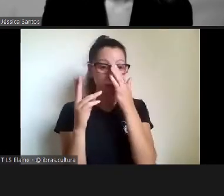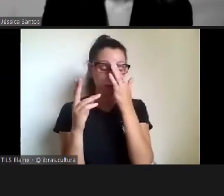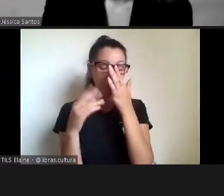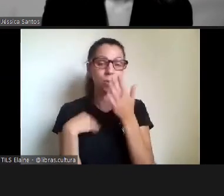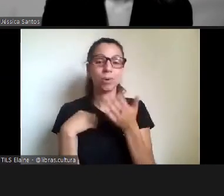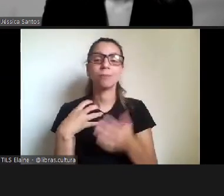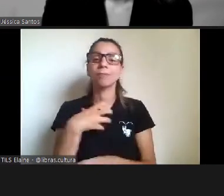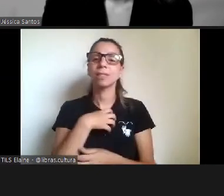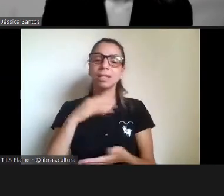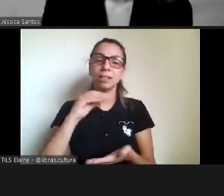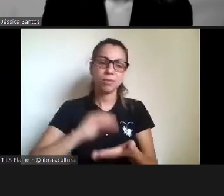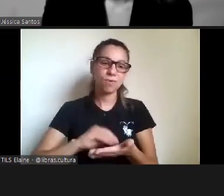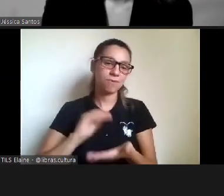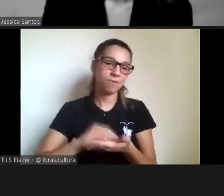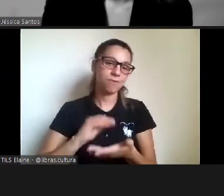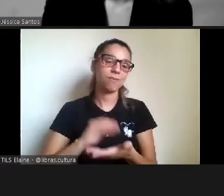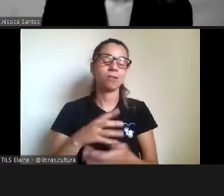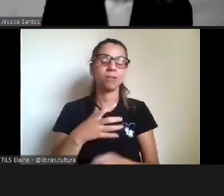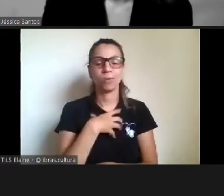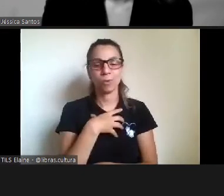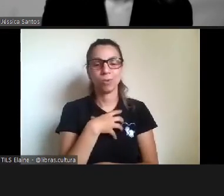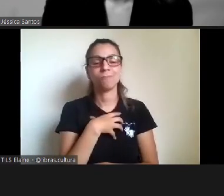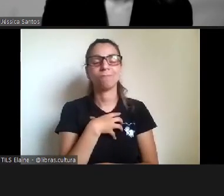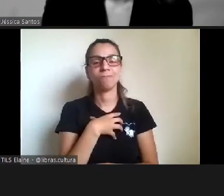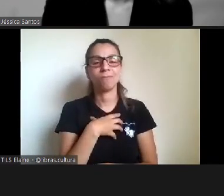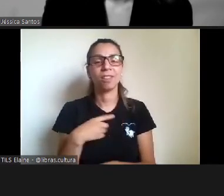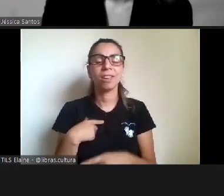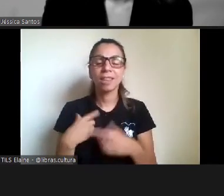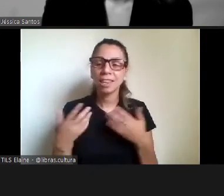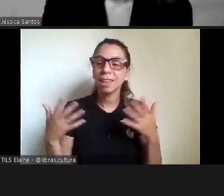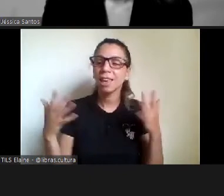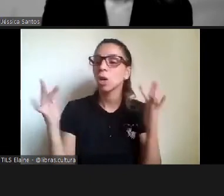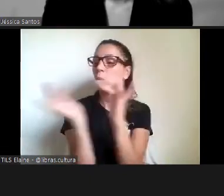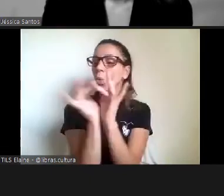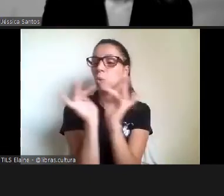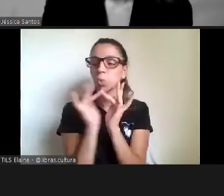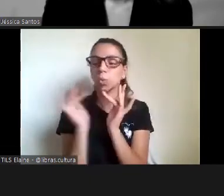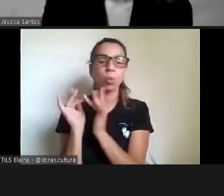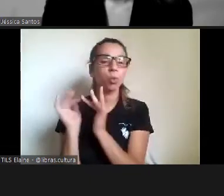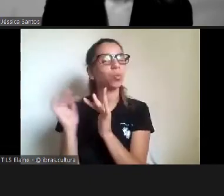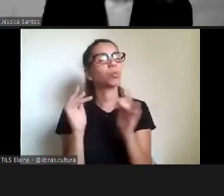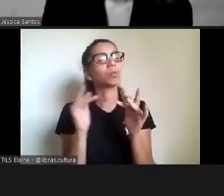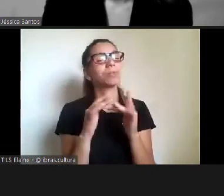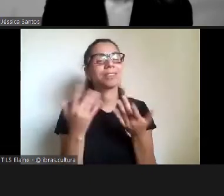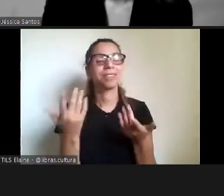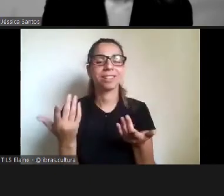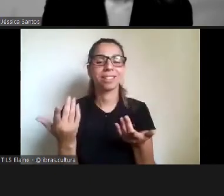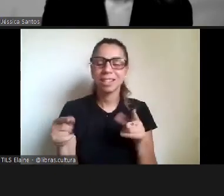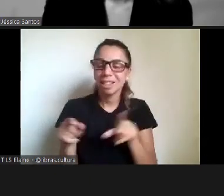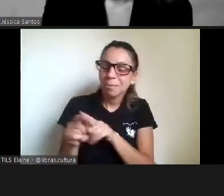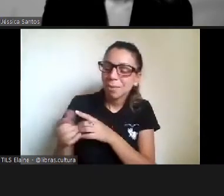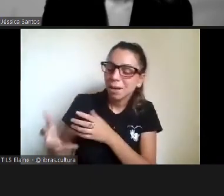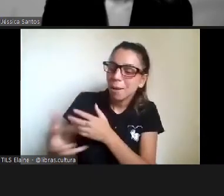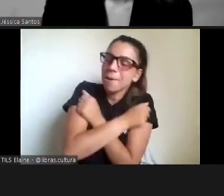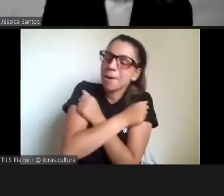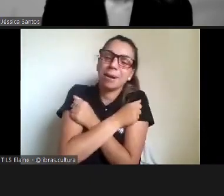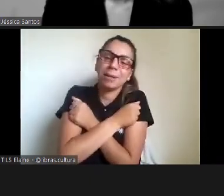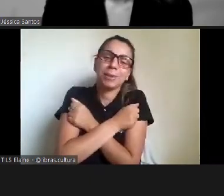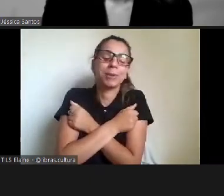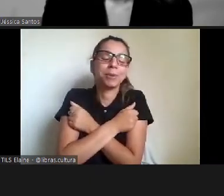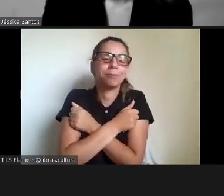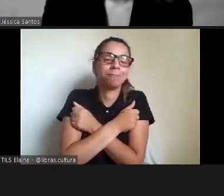falta nesse período todo, né? Que é desse calor mesmo, do toque, de receber toque, de receber abraços,